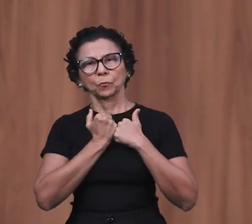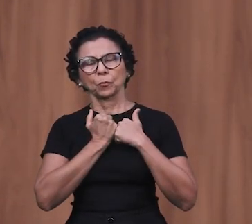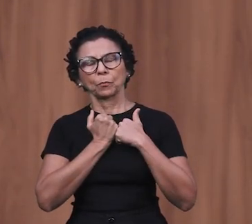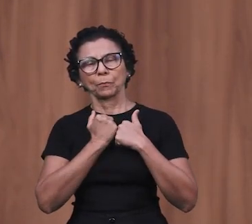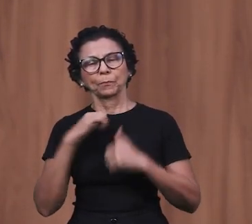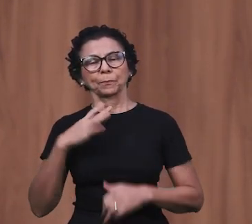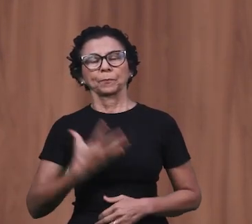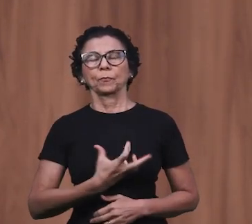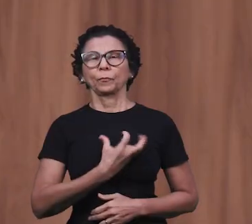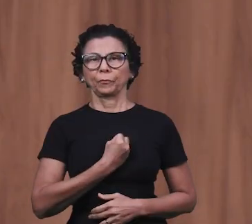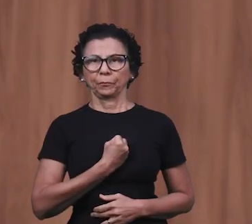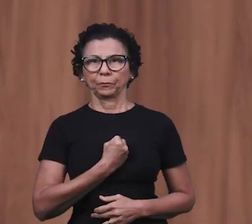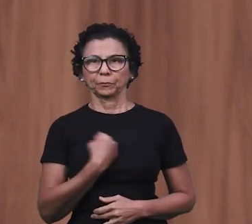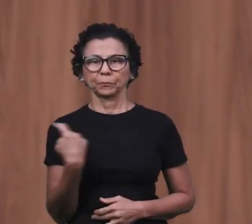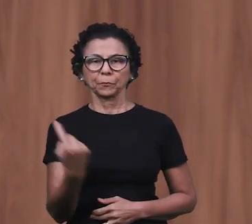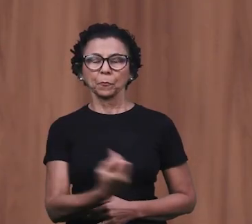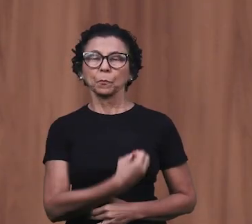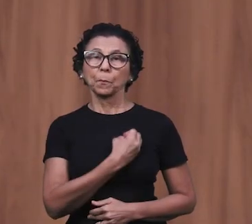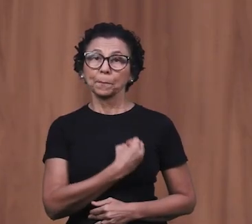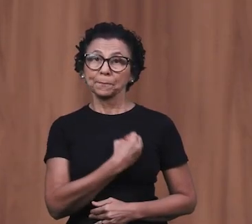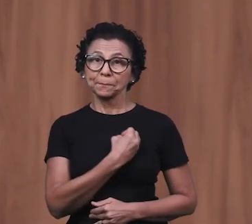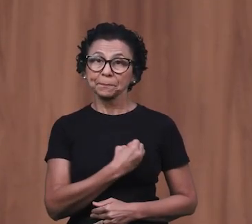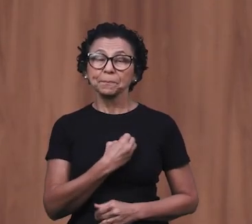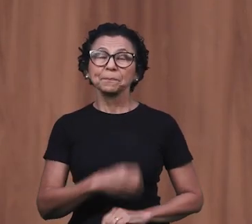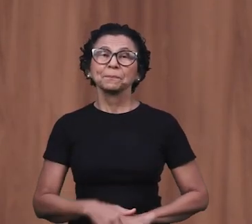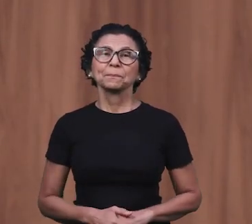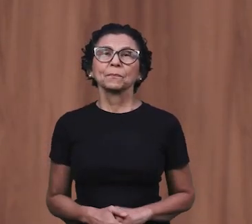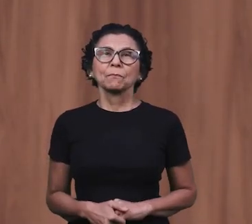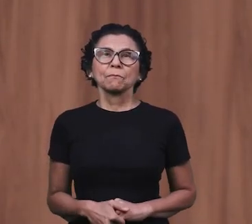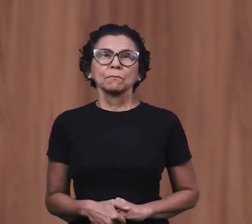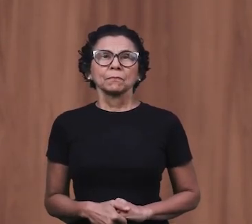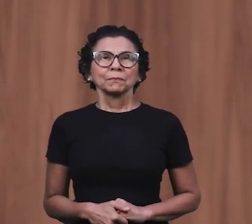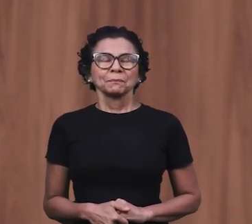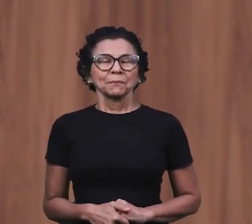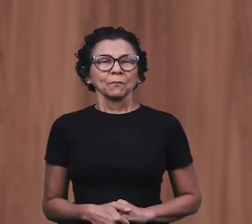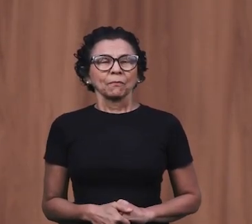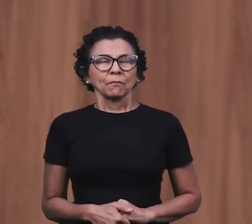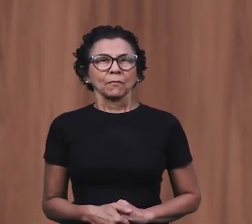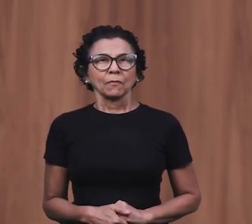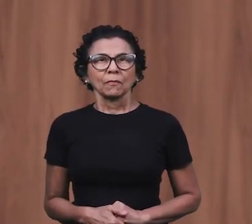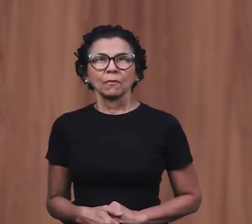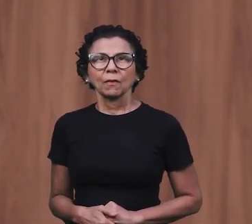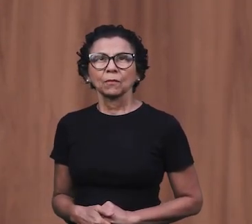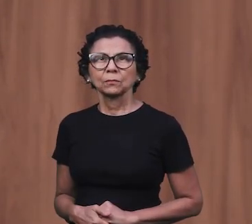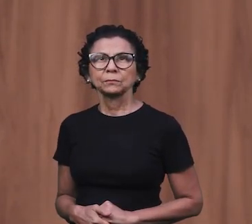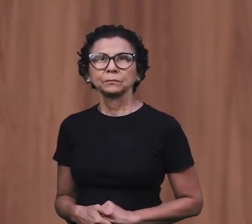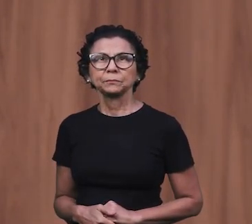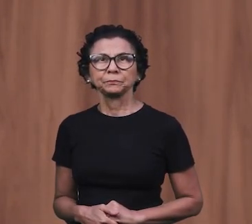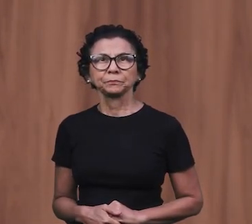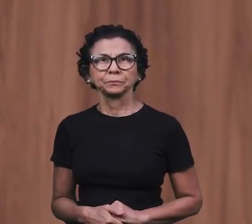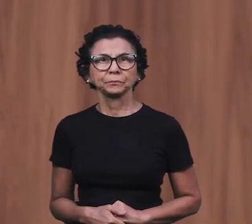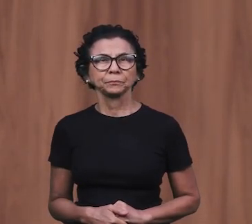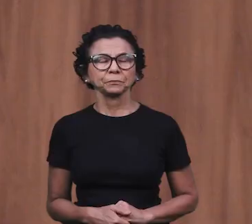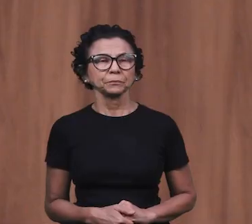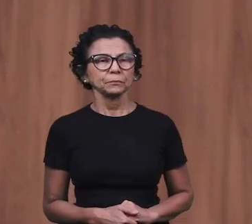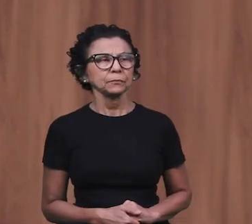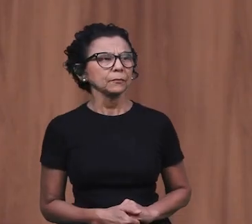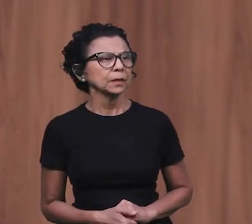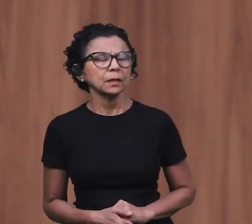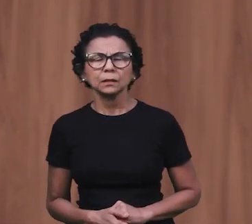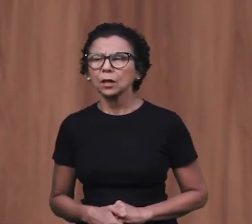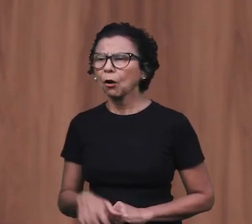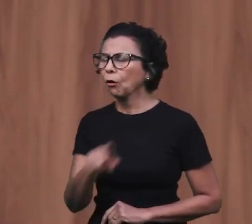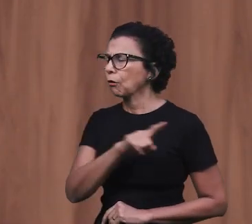né? Interessante, pastor Lourenço, que o homem, ele é bem assim mesmo, né? Então ele diz assim,